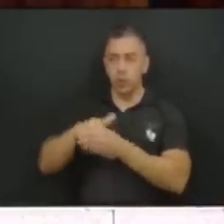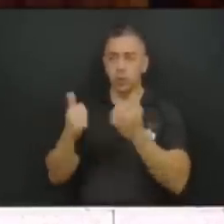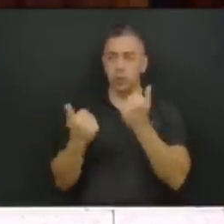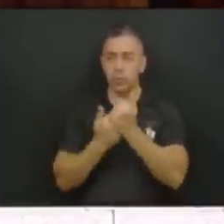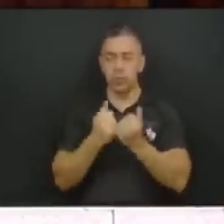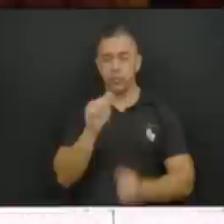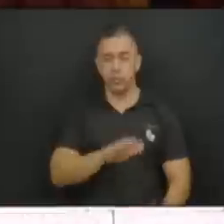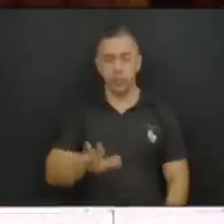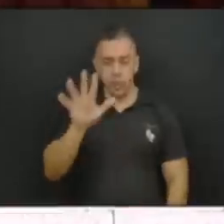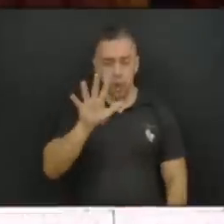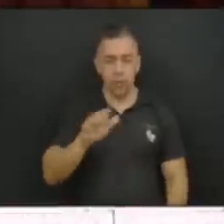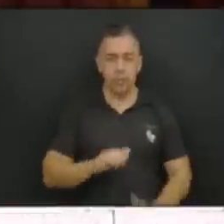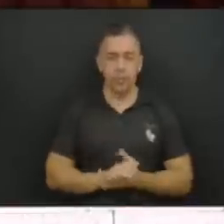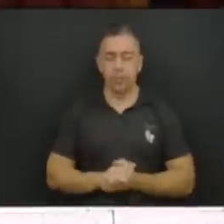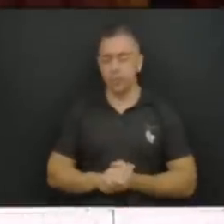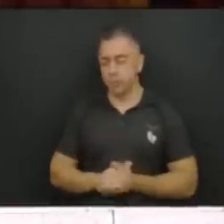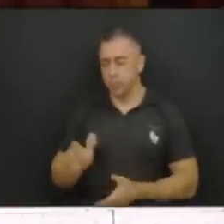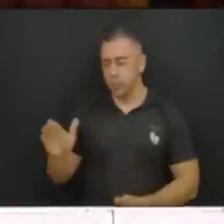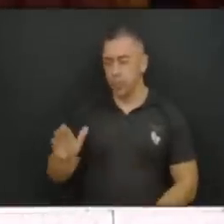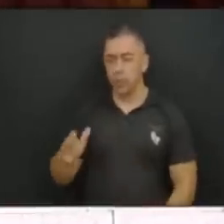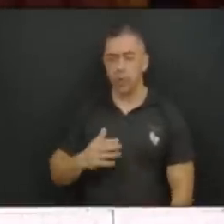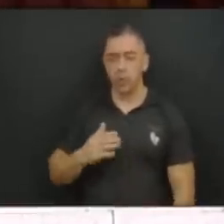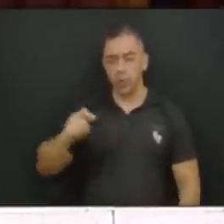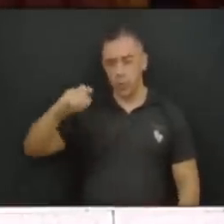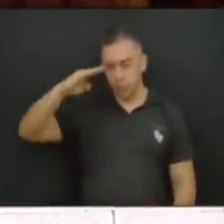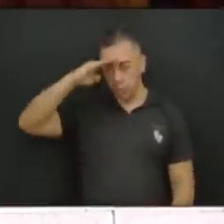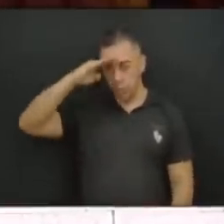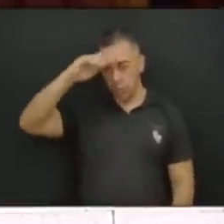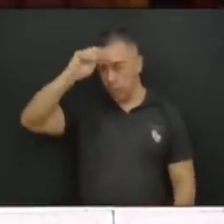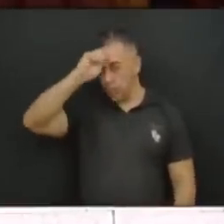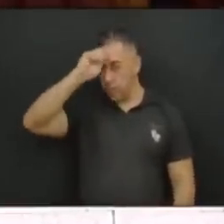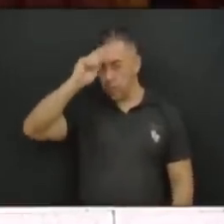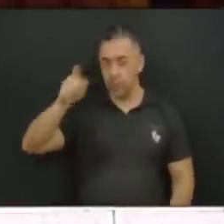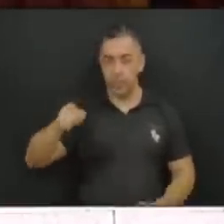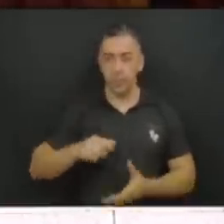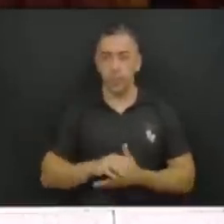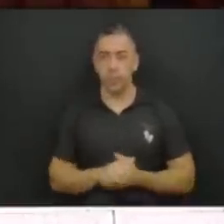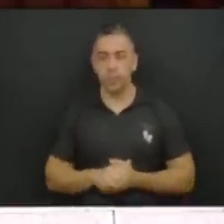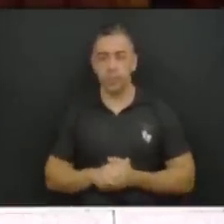para encaminhar deputado Soldado Adriano Sousa Adriano